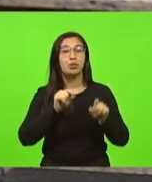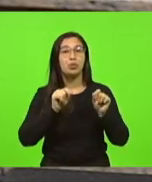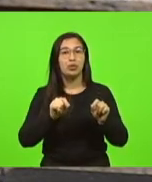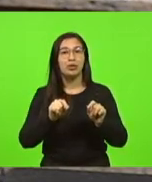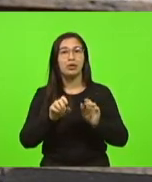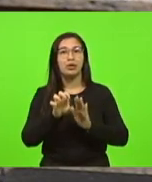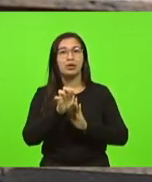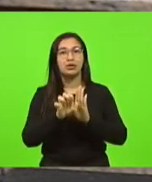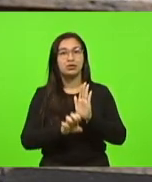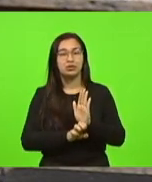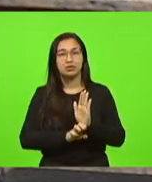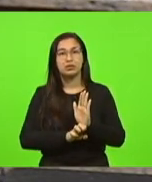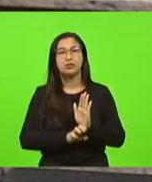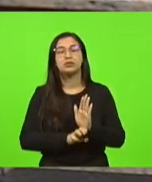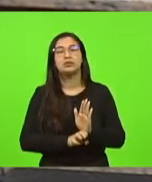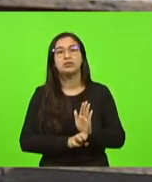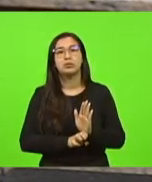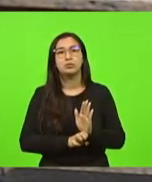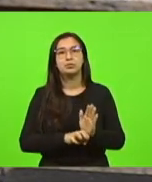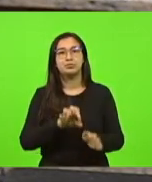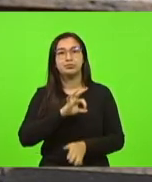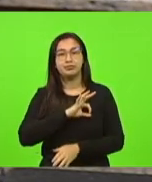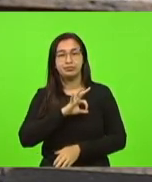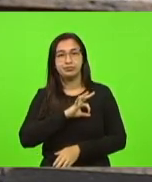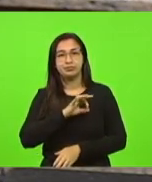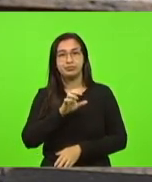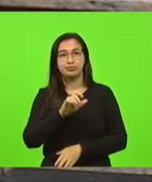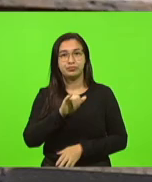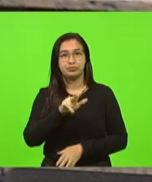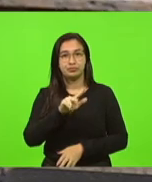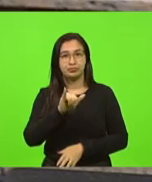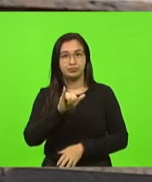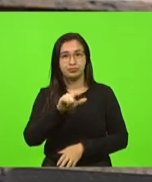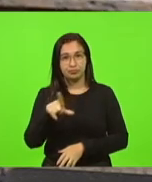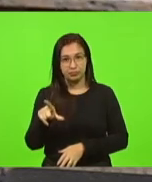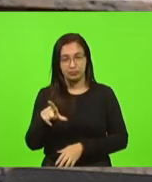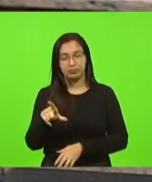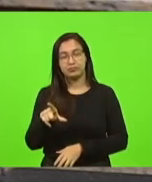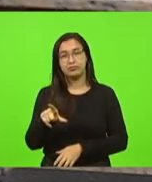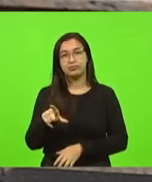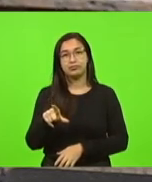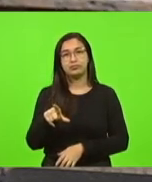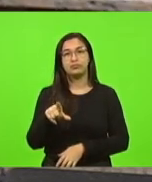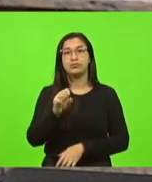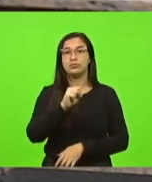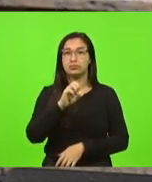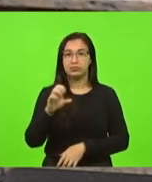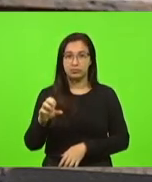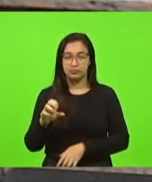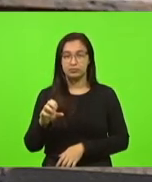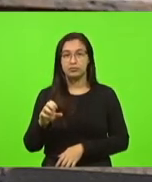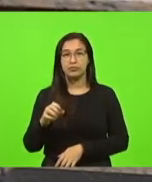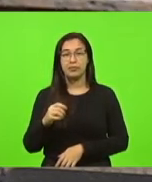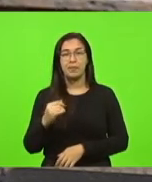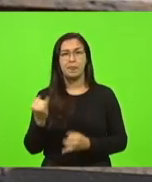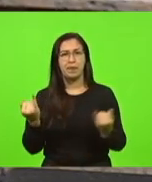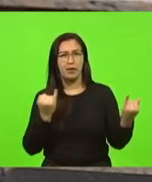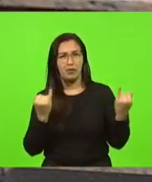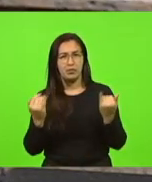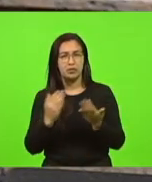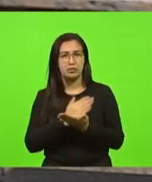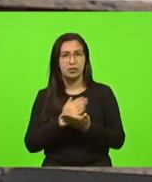Estatuto da Polícia Civil do Estado de Santa Catarina, que, até onde tem informações, foi